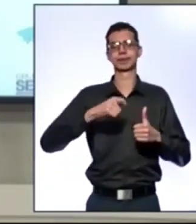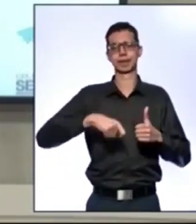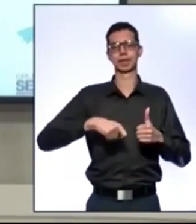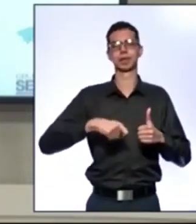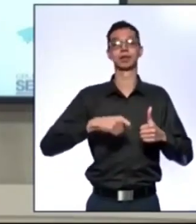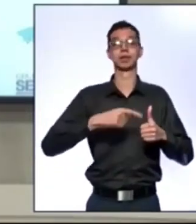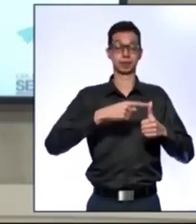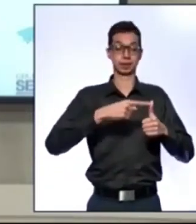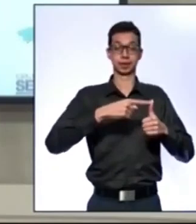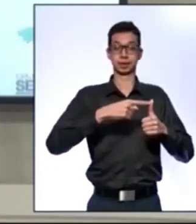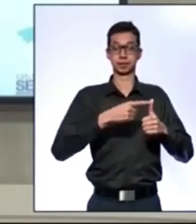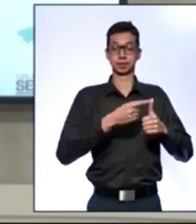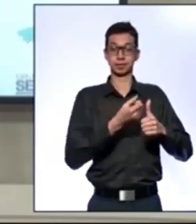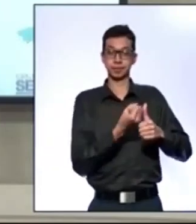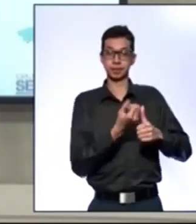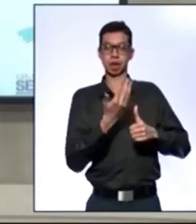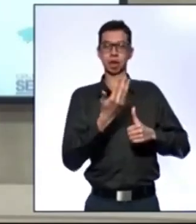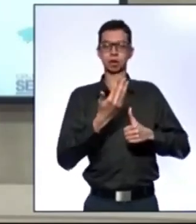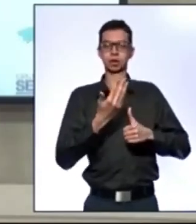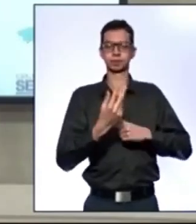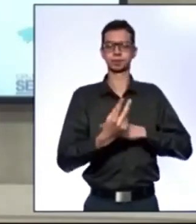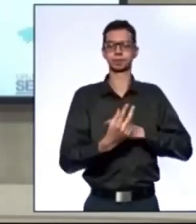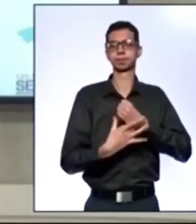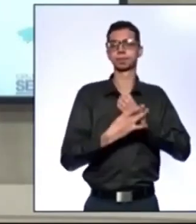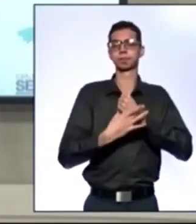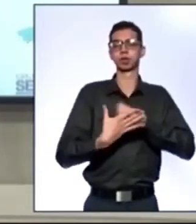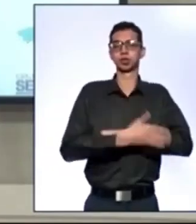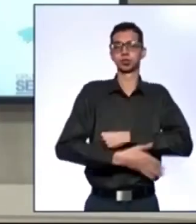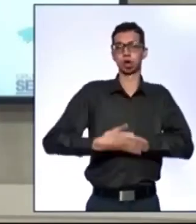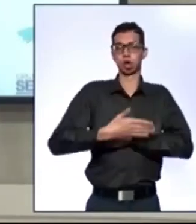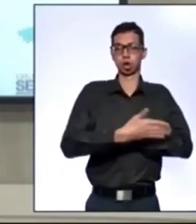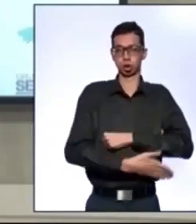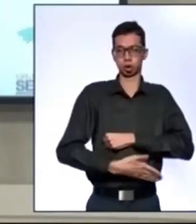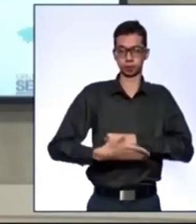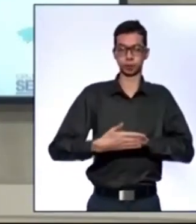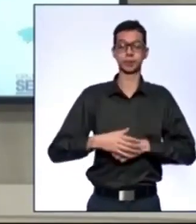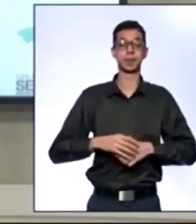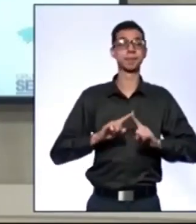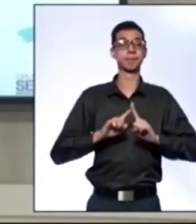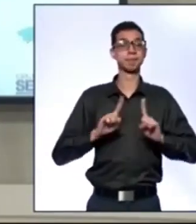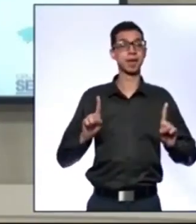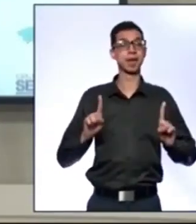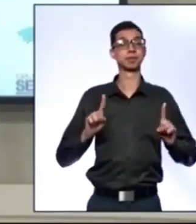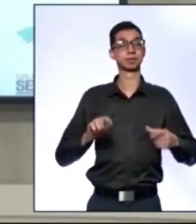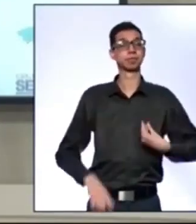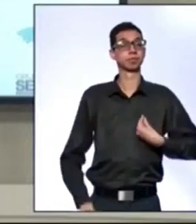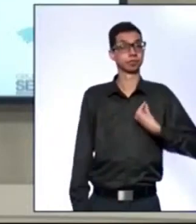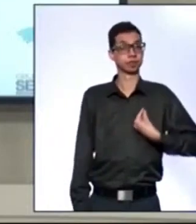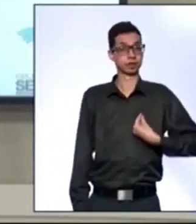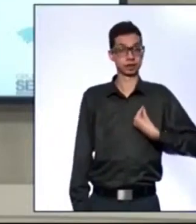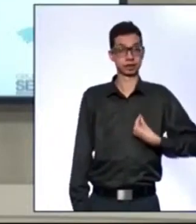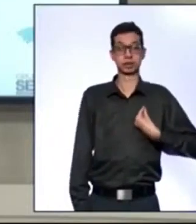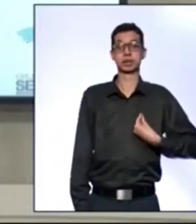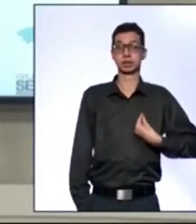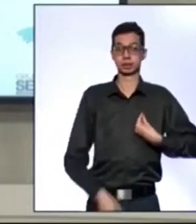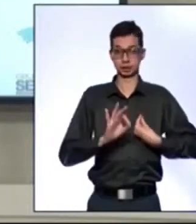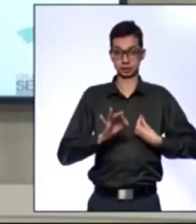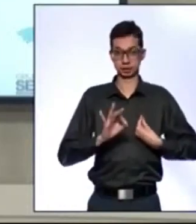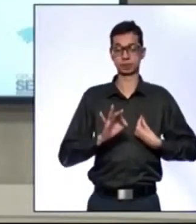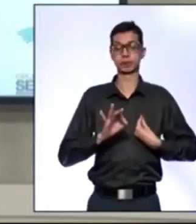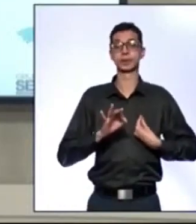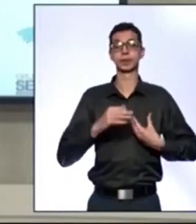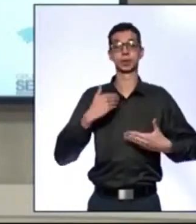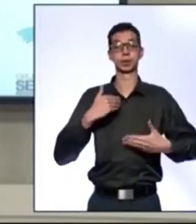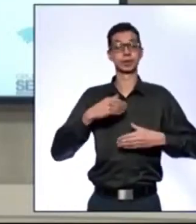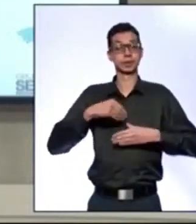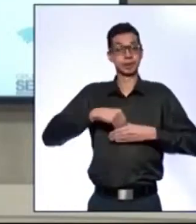anticorpo, ele não está produzindo anticorpo inicialmente. Ele está lá, ele existe, ele é